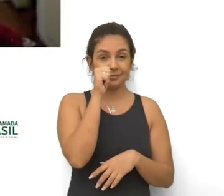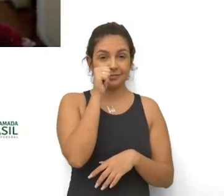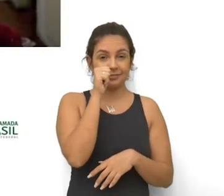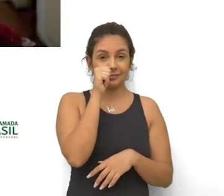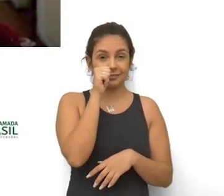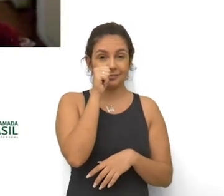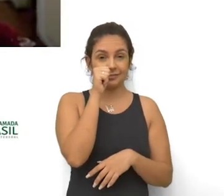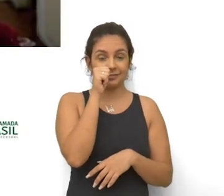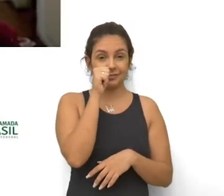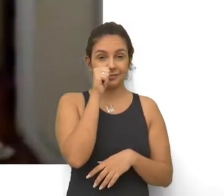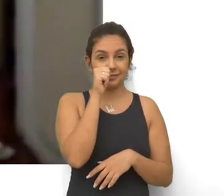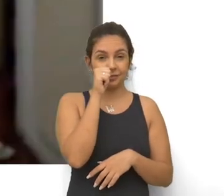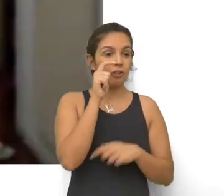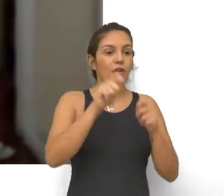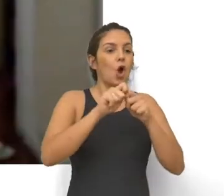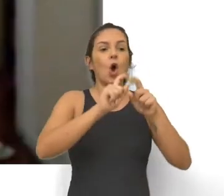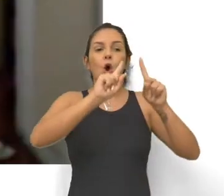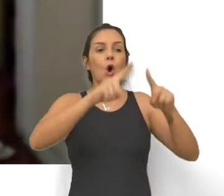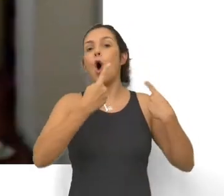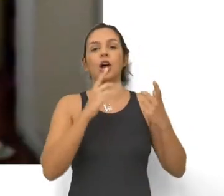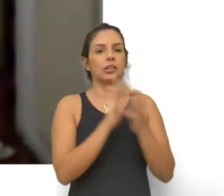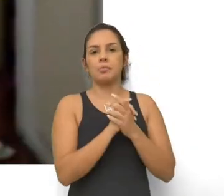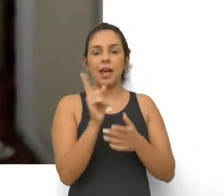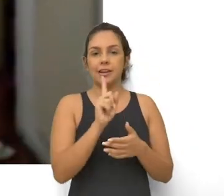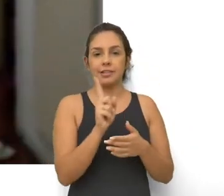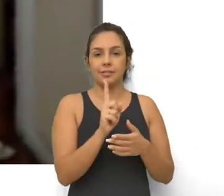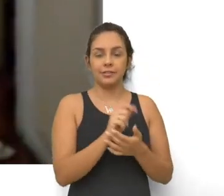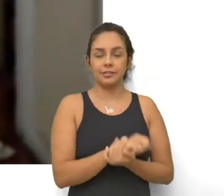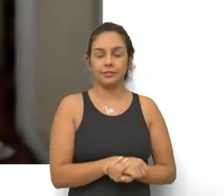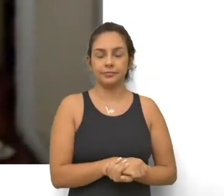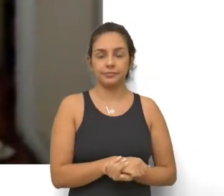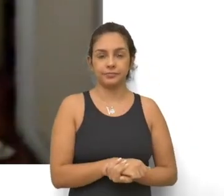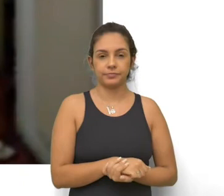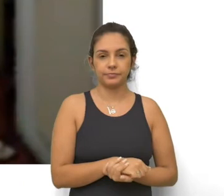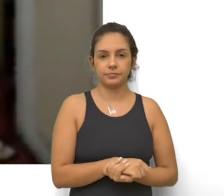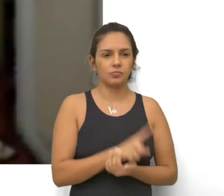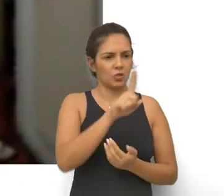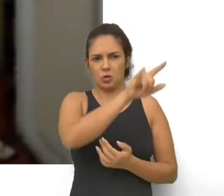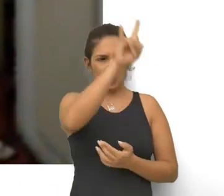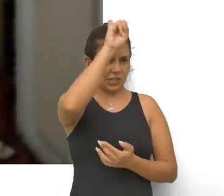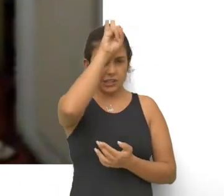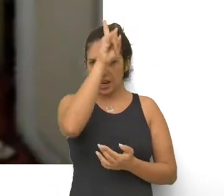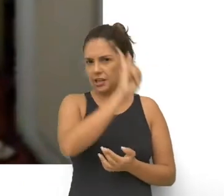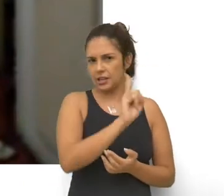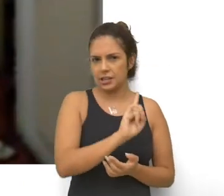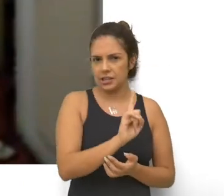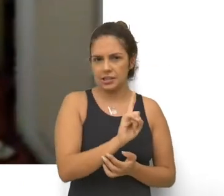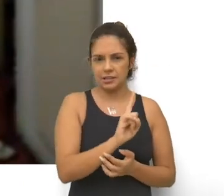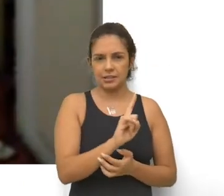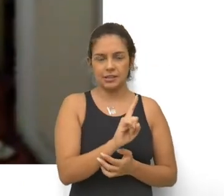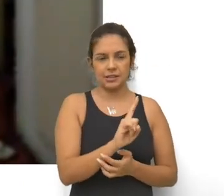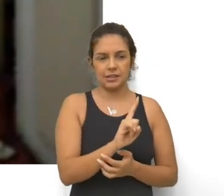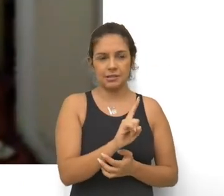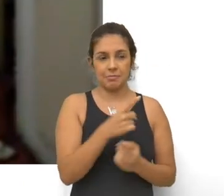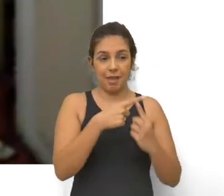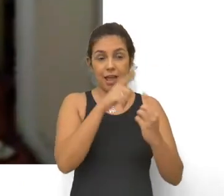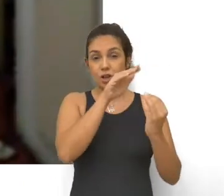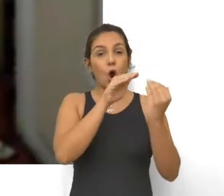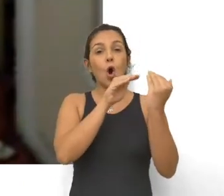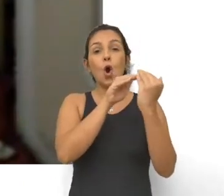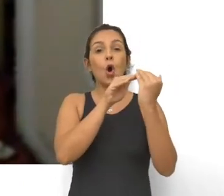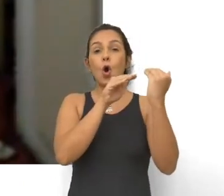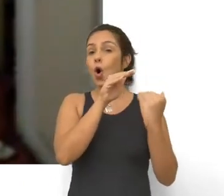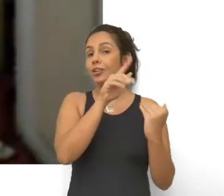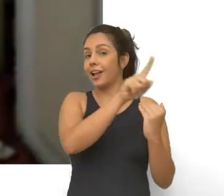ela não fazia nada contra ele. Mas, assim, não traía nada. Mas o fato de que